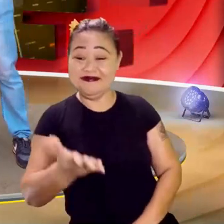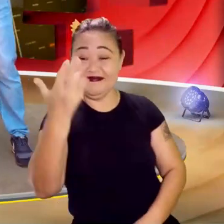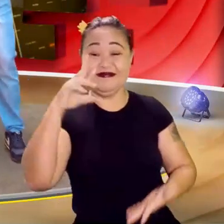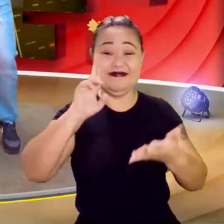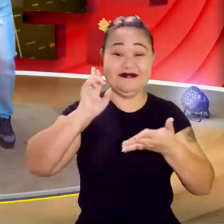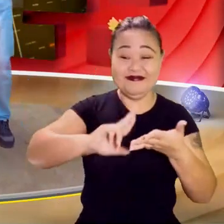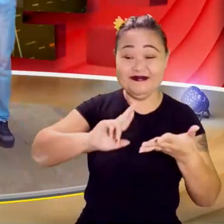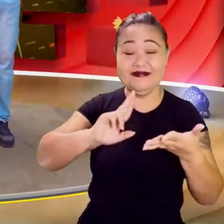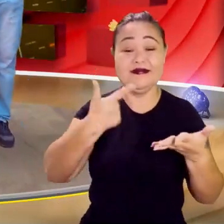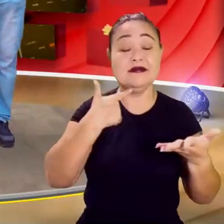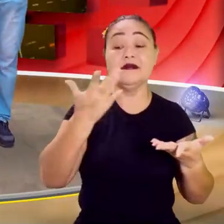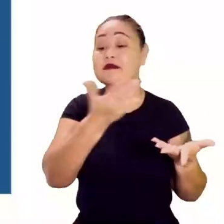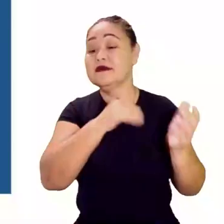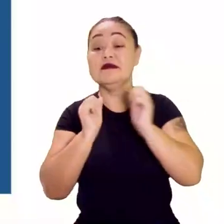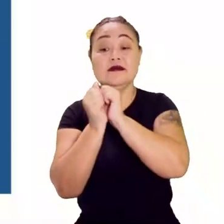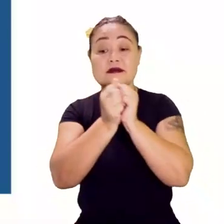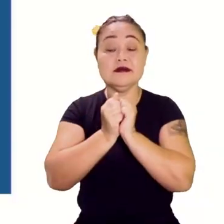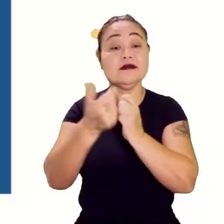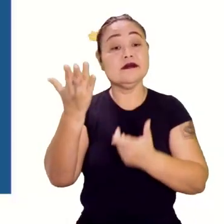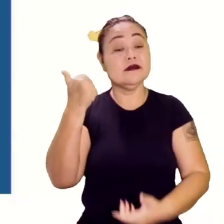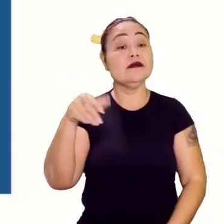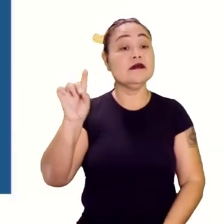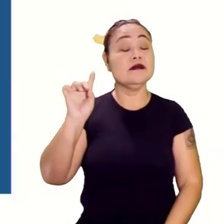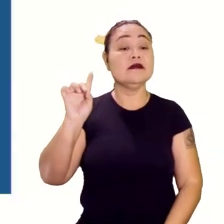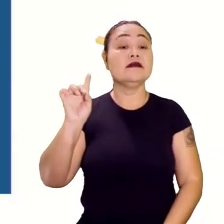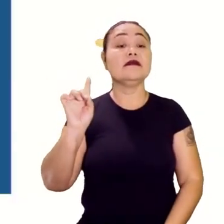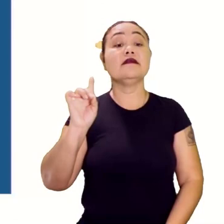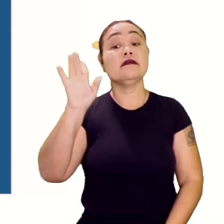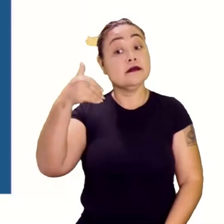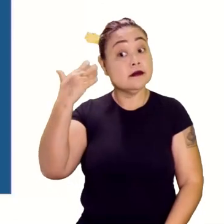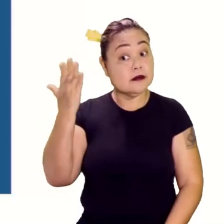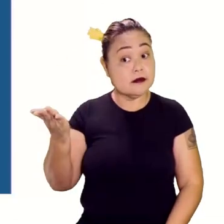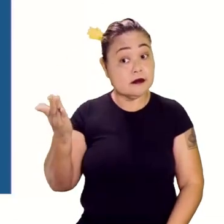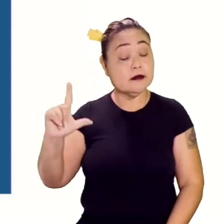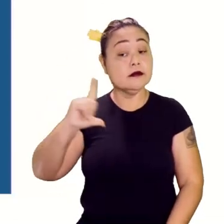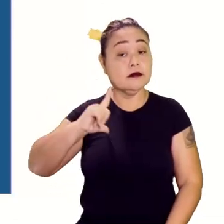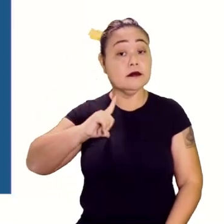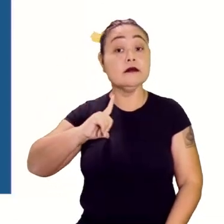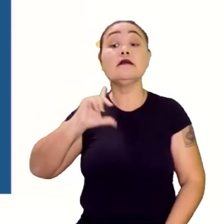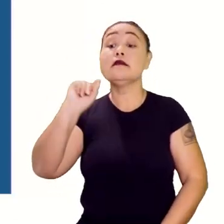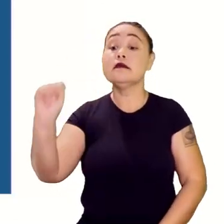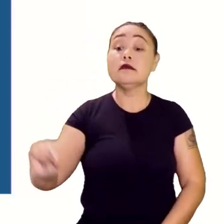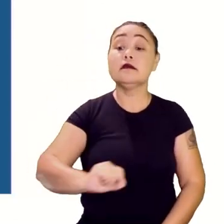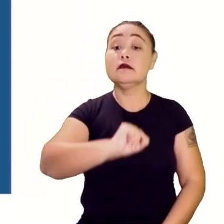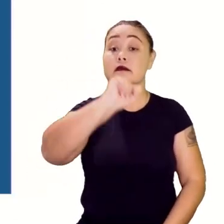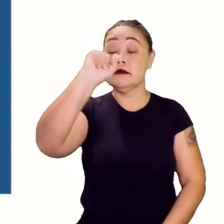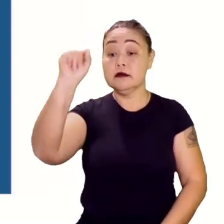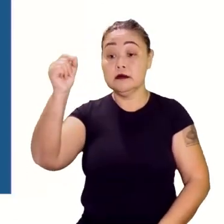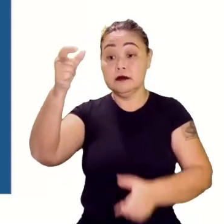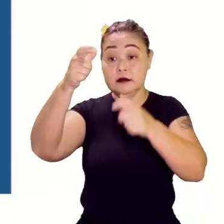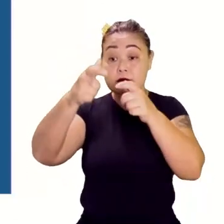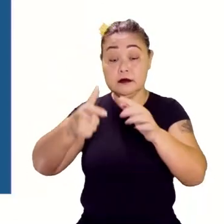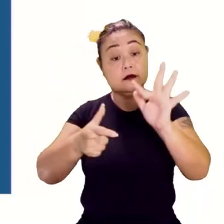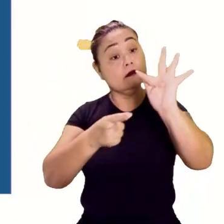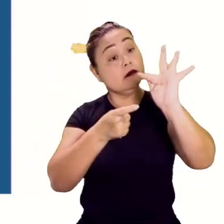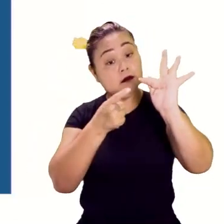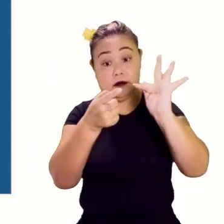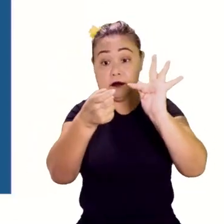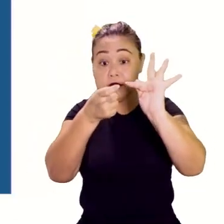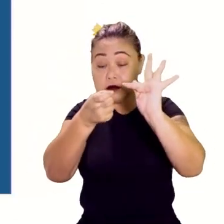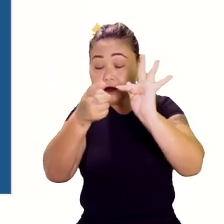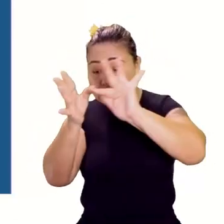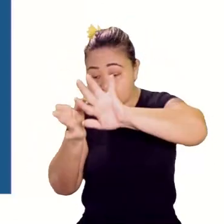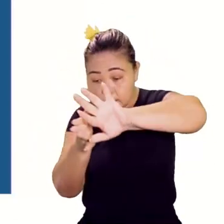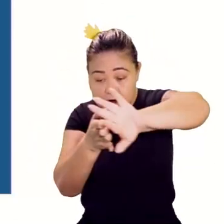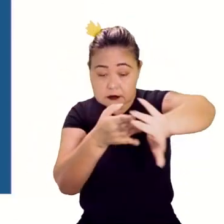Vamos à resposta, então. Vamos resolver junto com vocês. Olha lá. Nesse caso, a gente tem que fazer o quê? No lugar do f de x, a gente